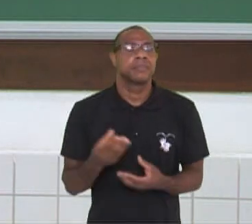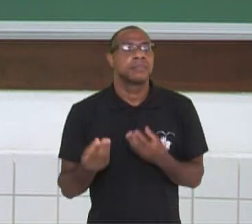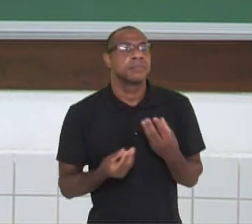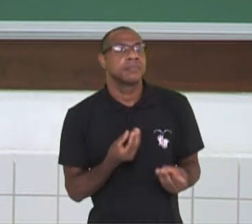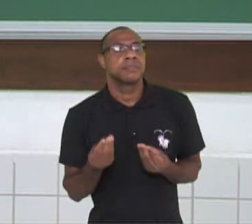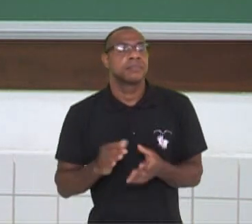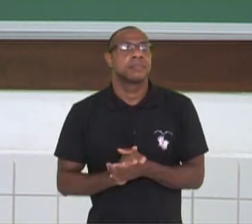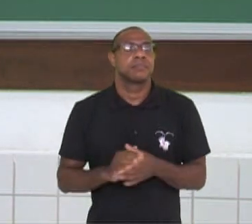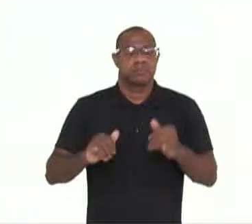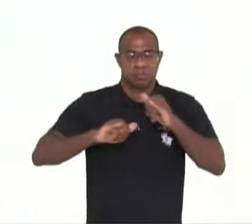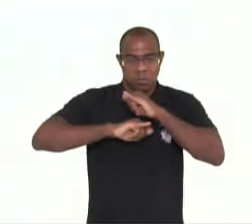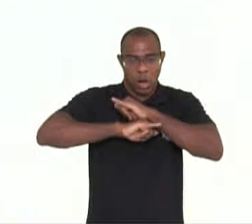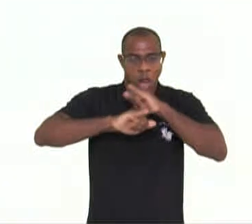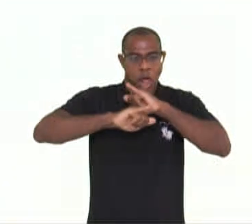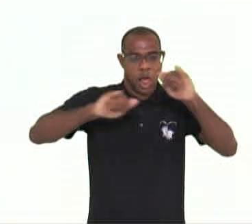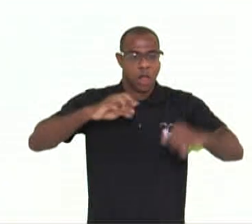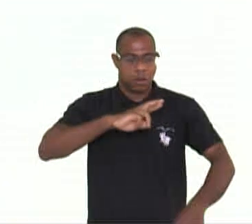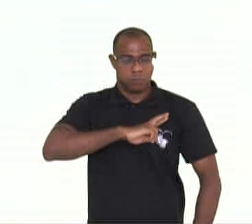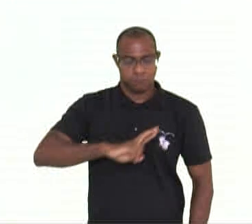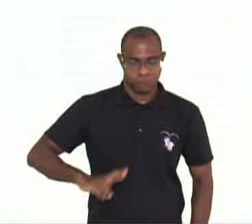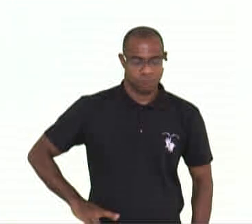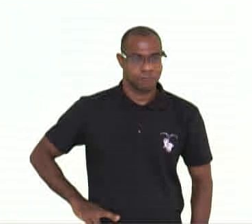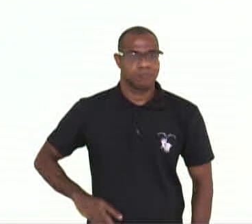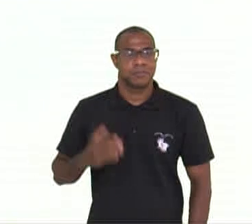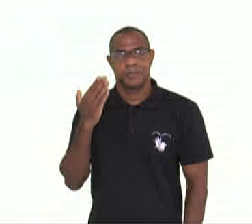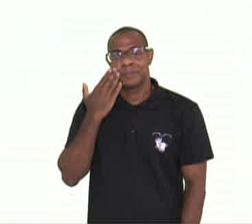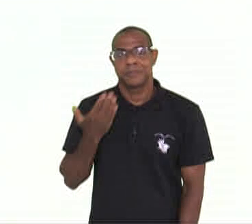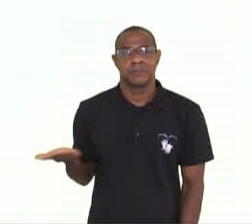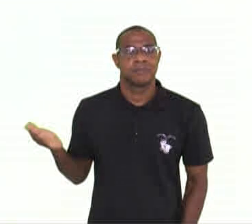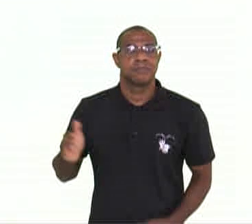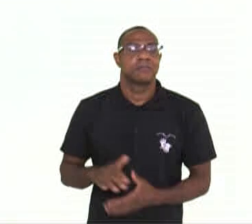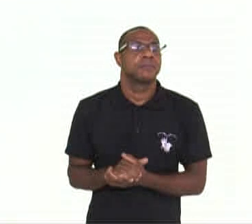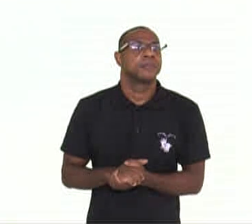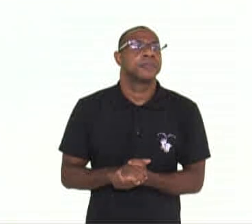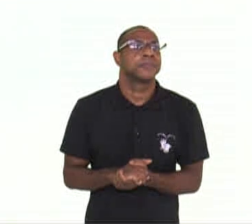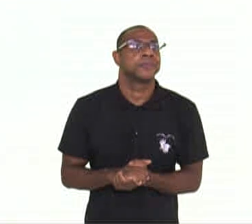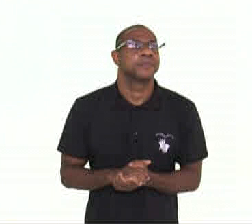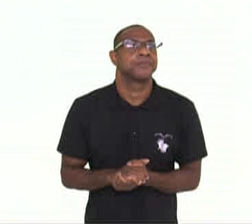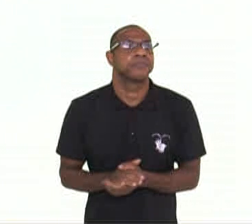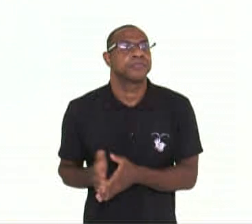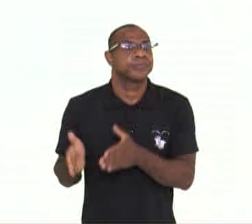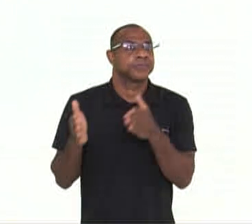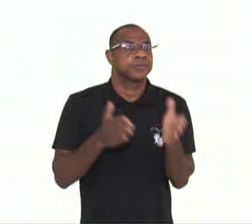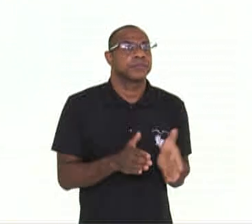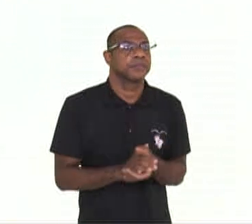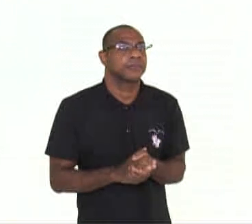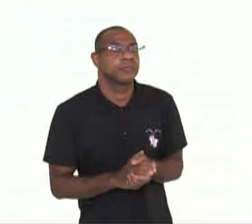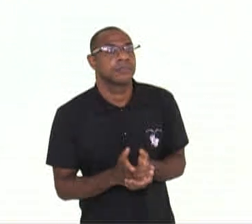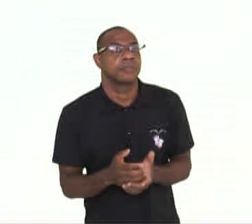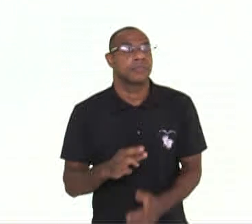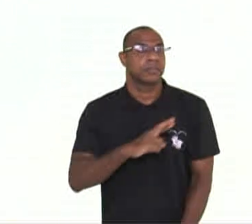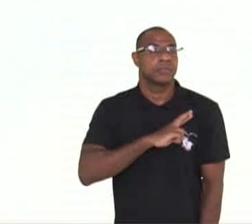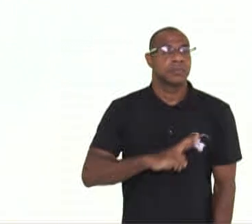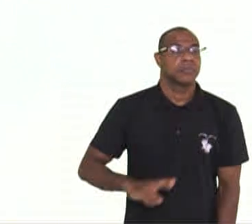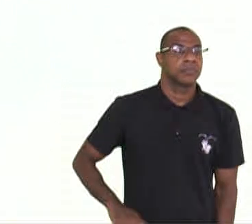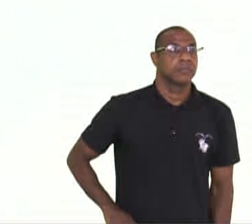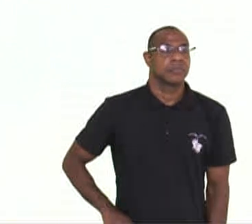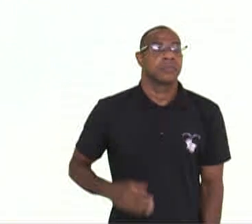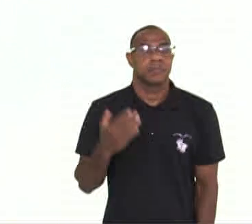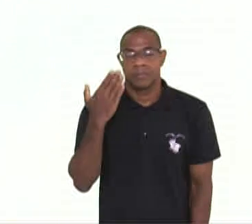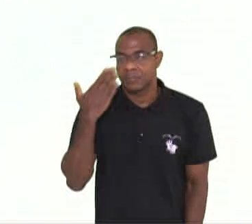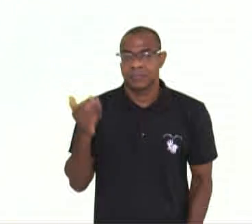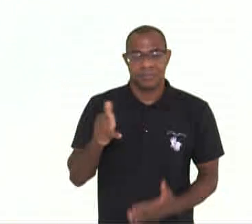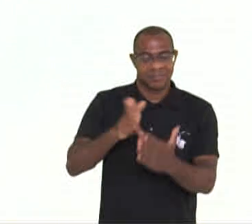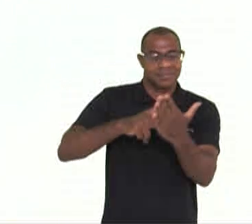imagens da proclamação da República no Brasil. A primeira do lado esquerdo, a alegoria da República, é um óleo sobre tela do